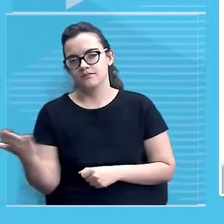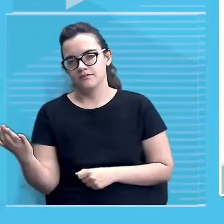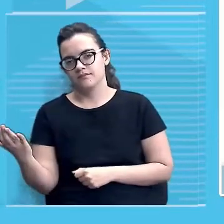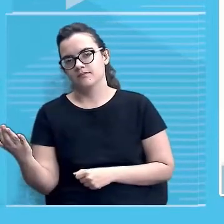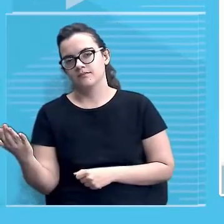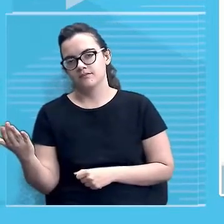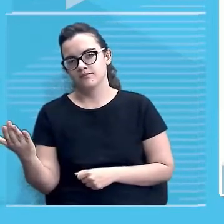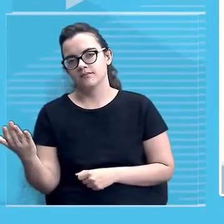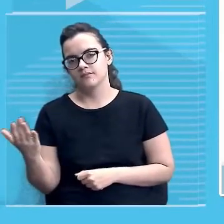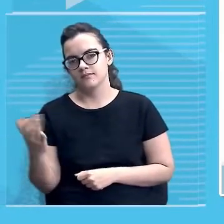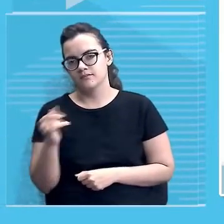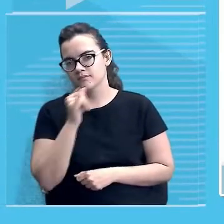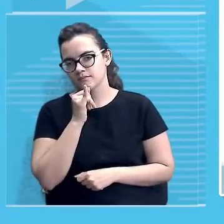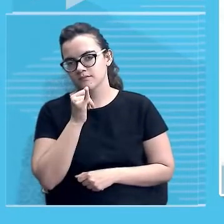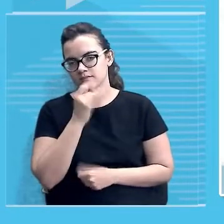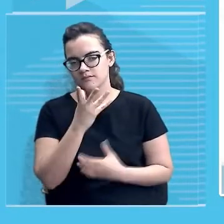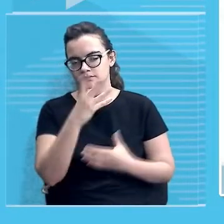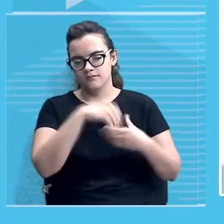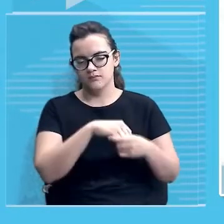você está consumindo